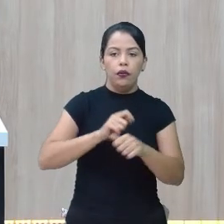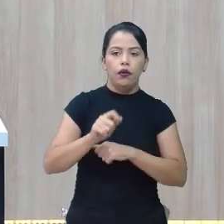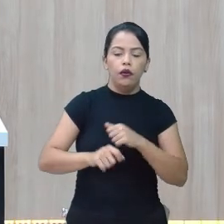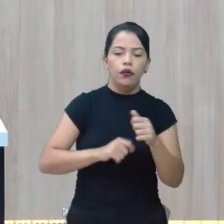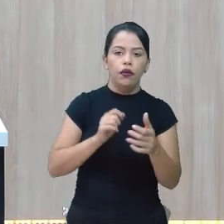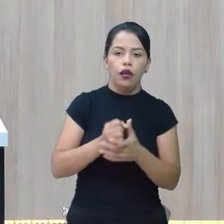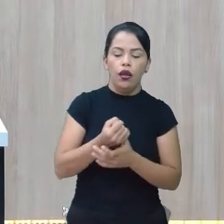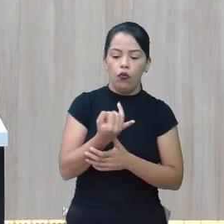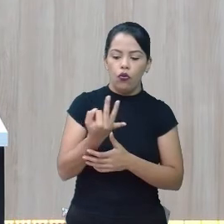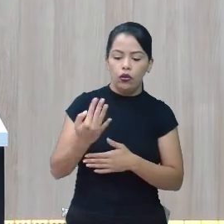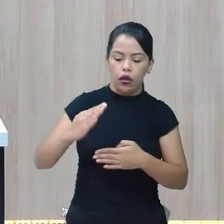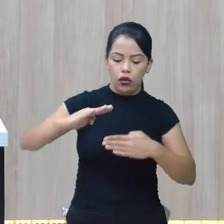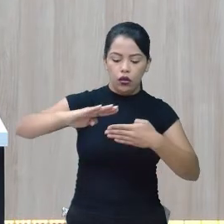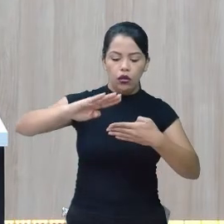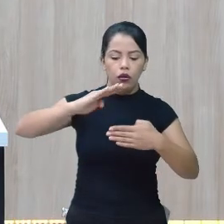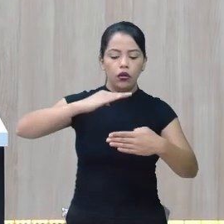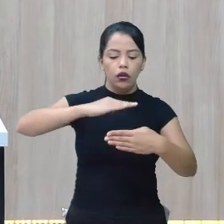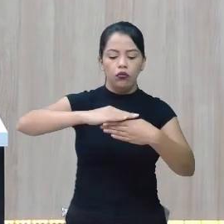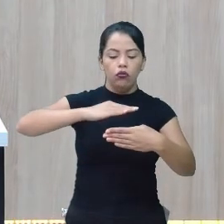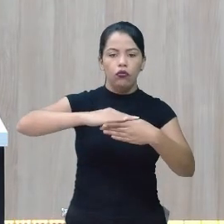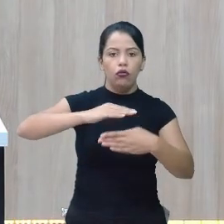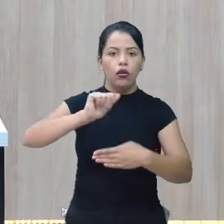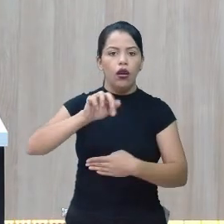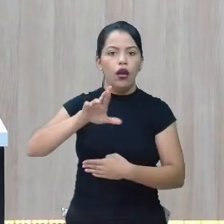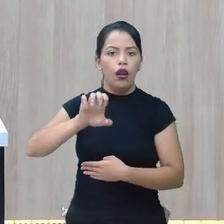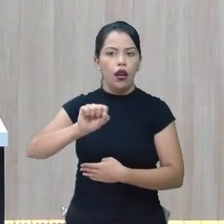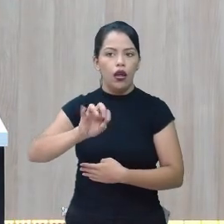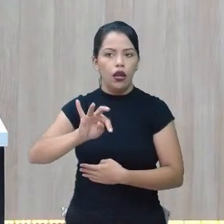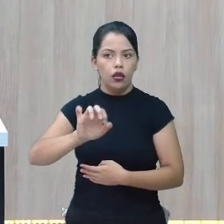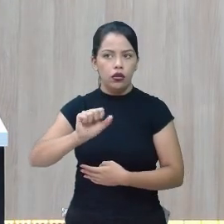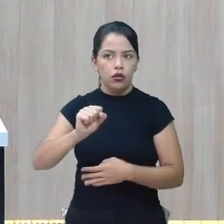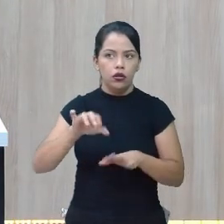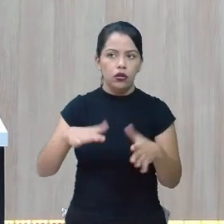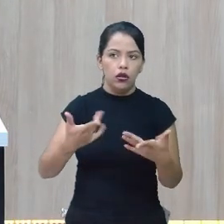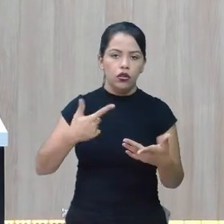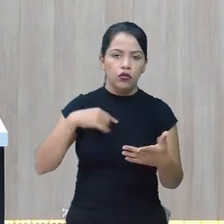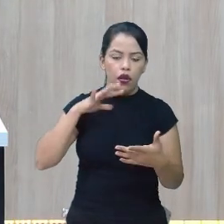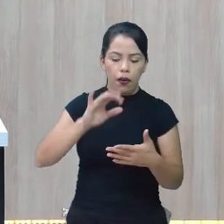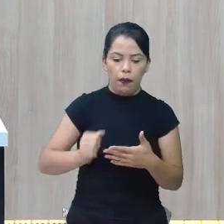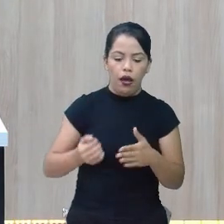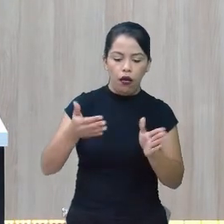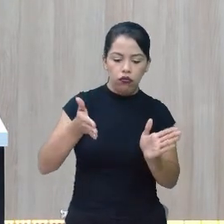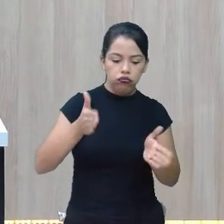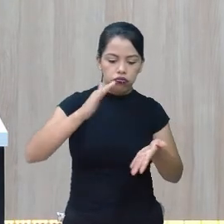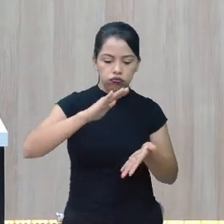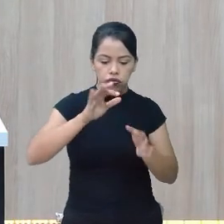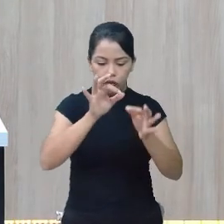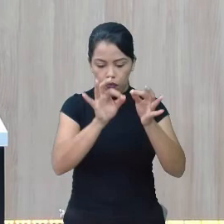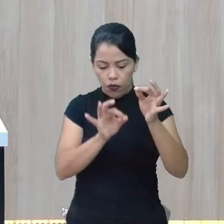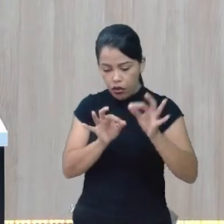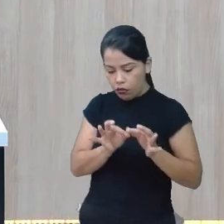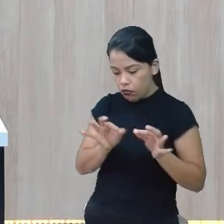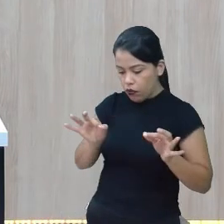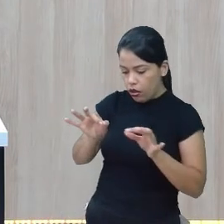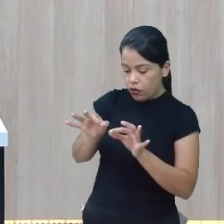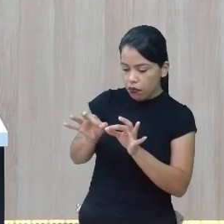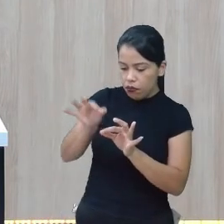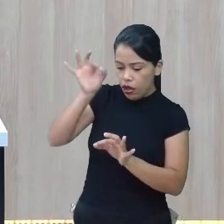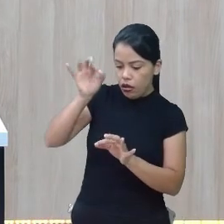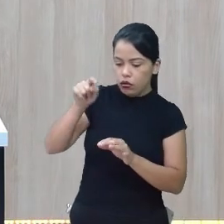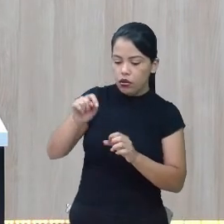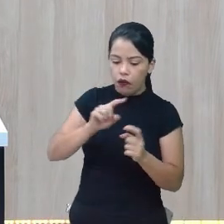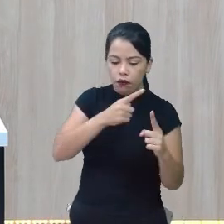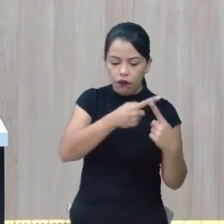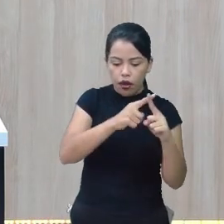e calculamos esse volume, né? A gente vai pegar as 3 dimensões e multiplicar. E a gente também viu,